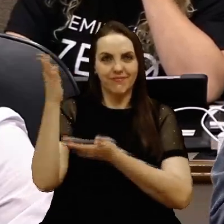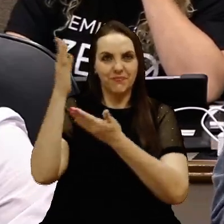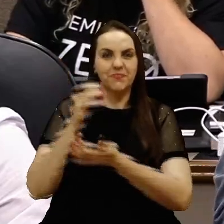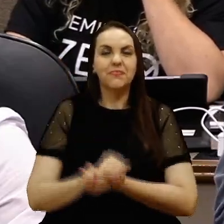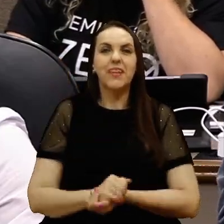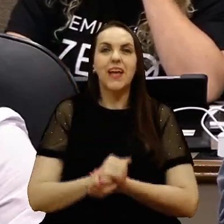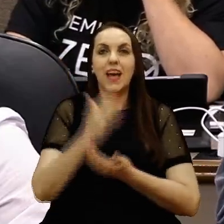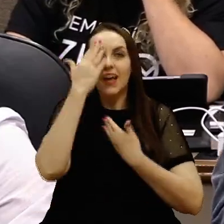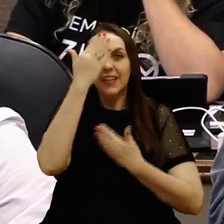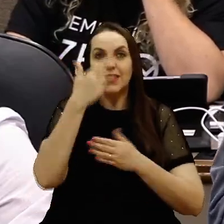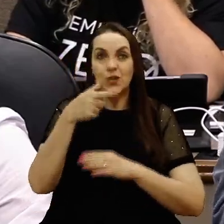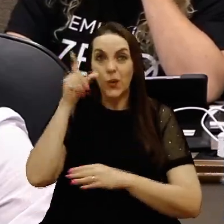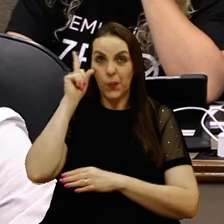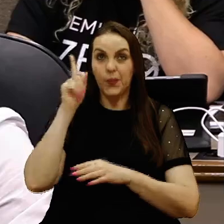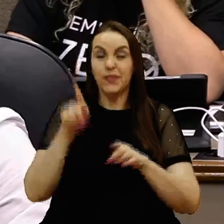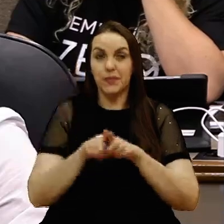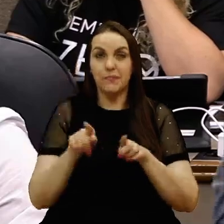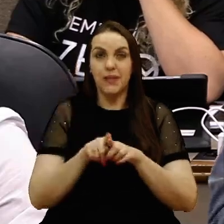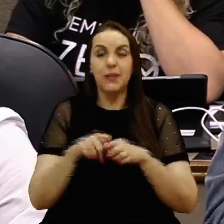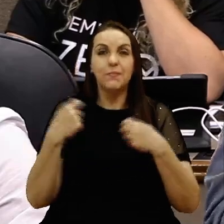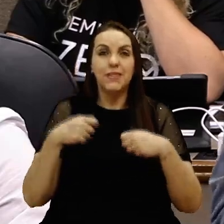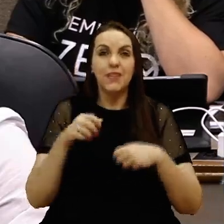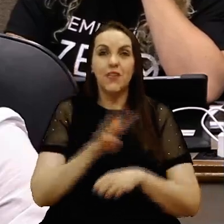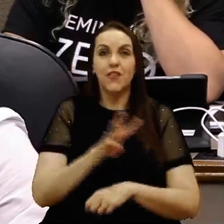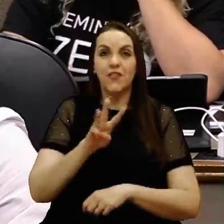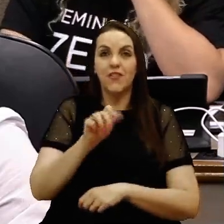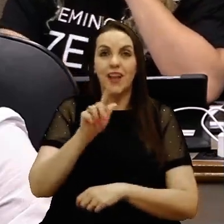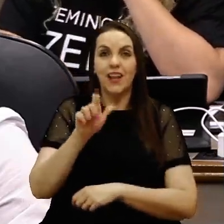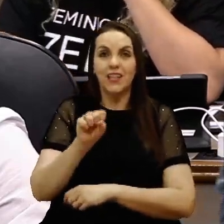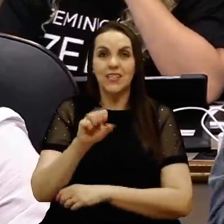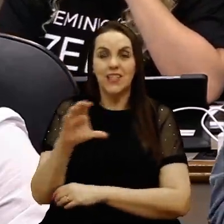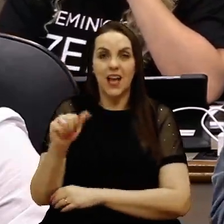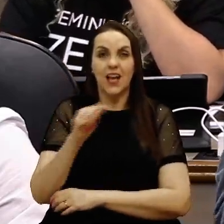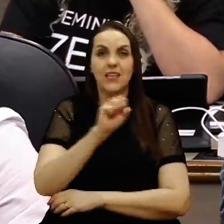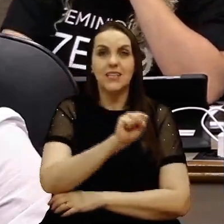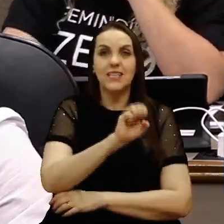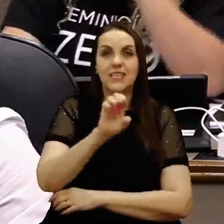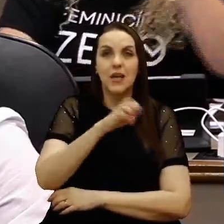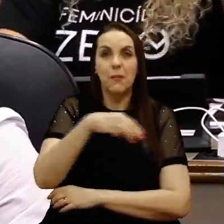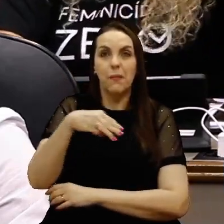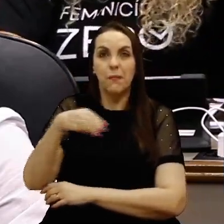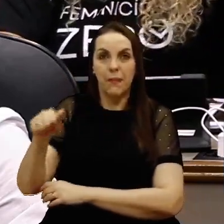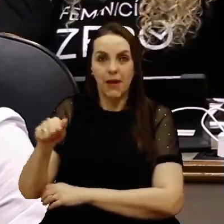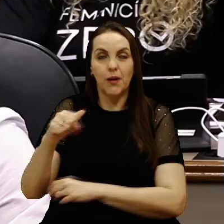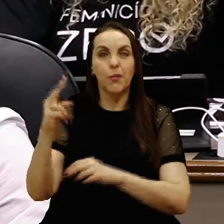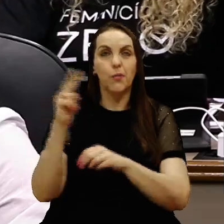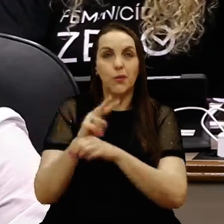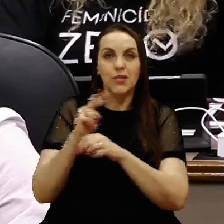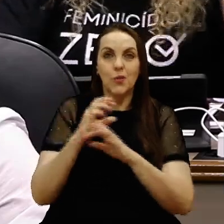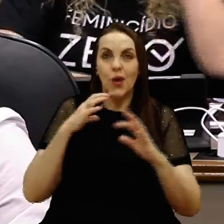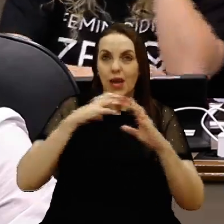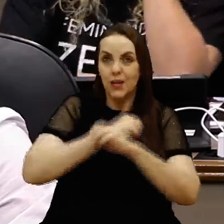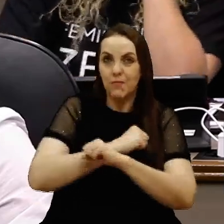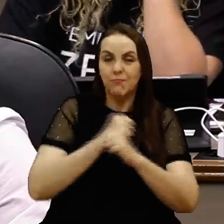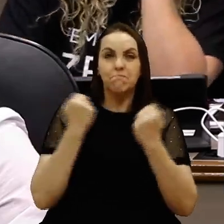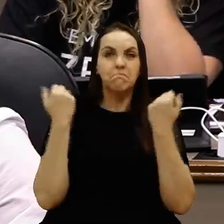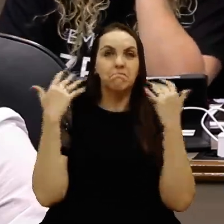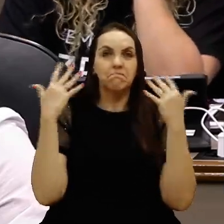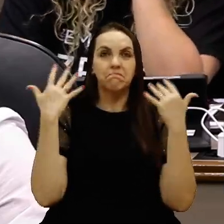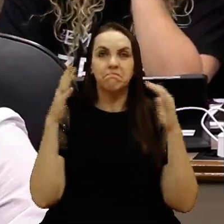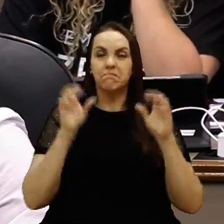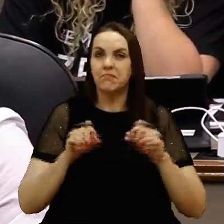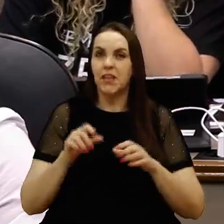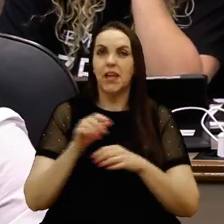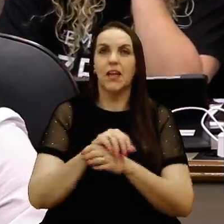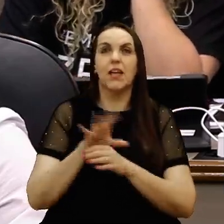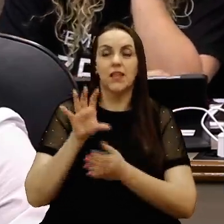no dia de ontem eu precisei da Valesca Aide, da SEMAS, do Departamento de Proteção Animal, e parabenizar aquela equipe do Departamento de